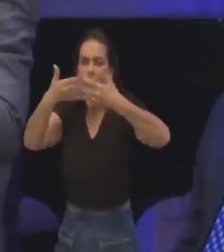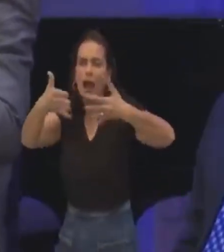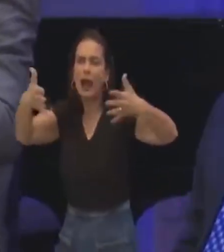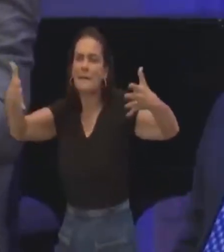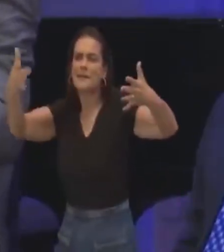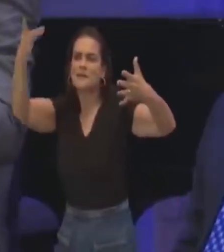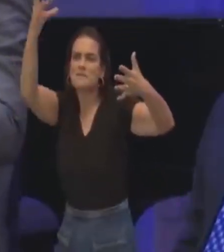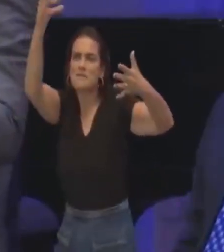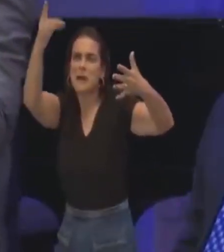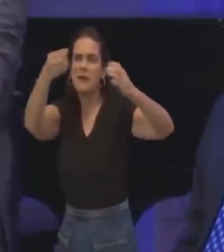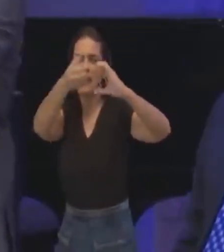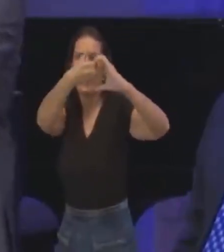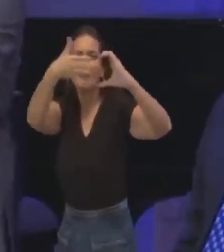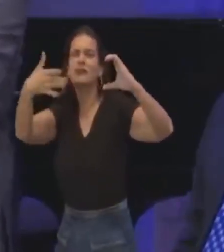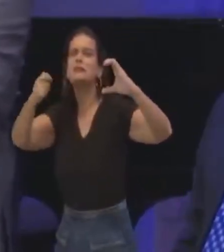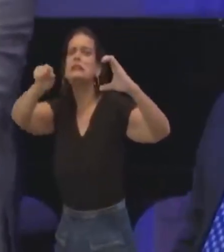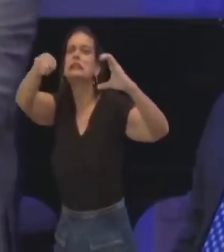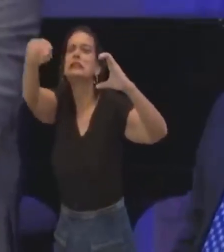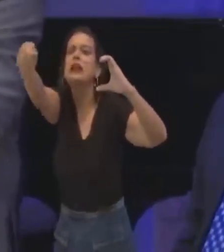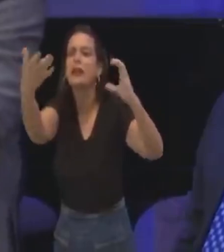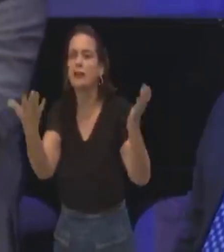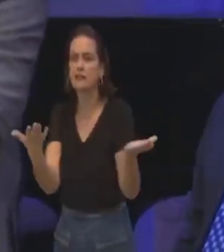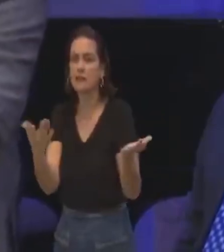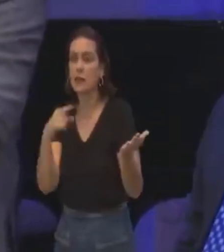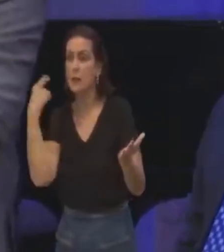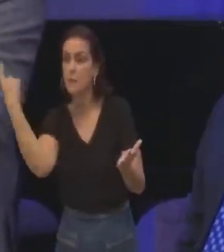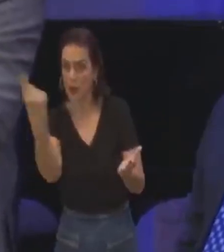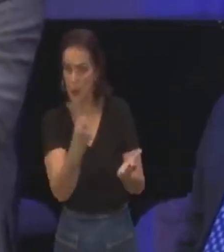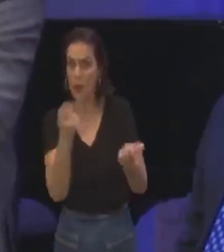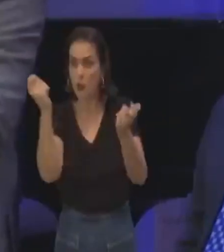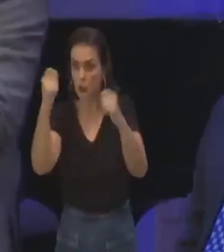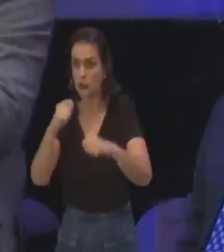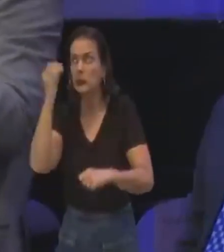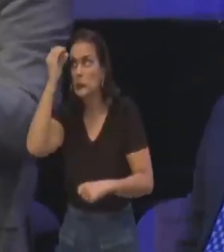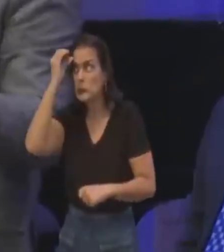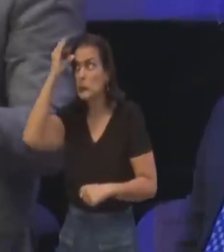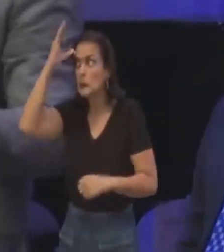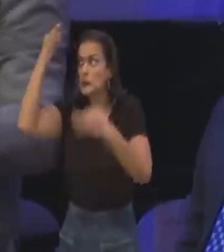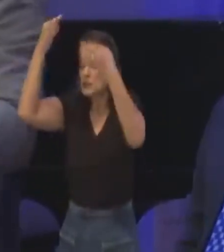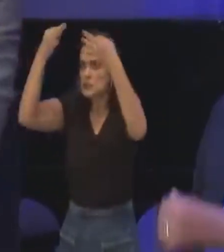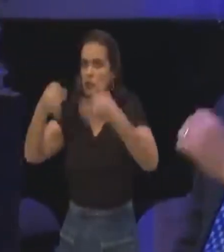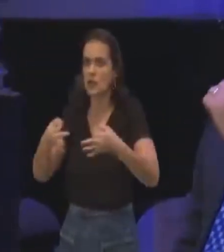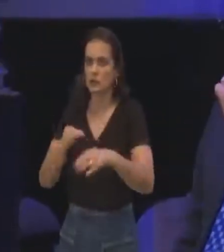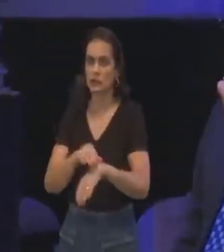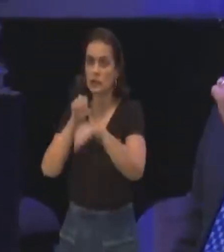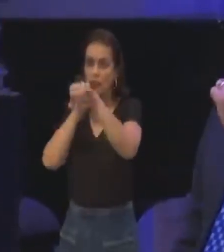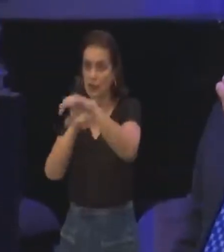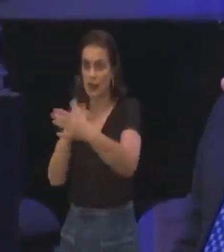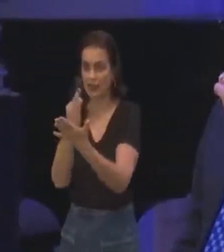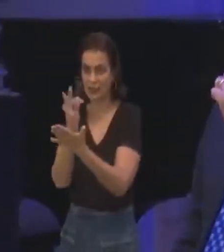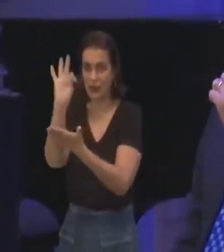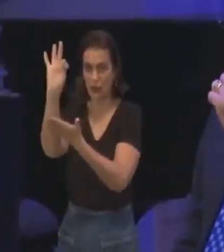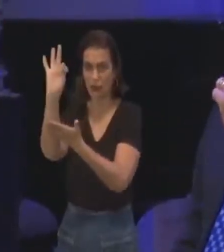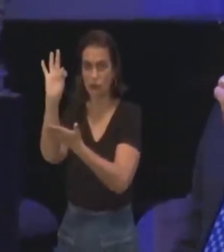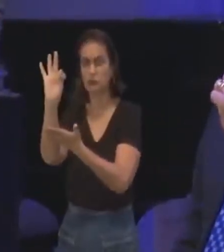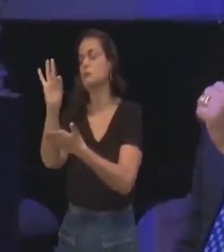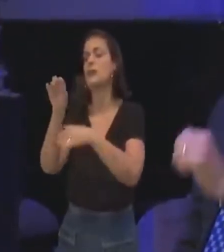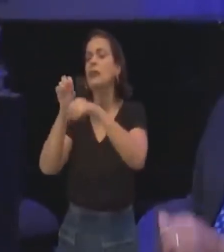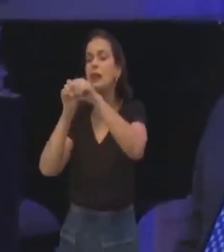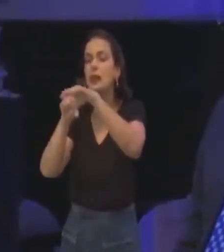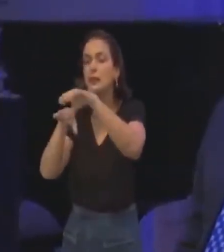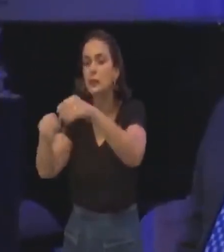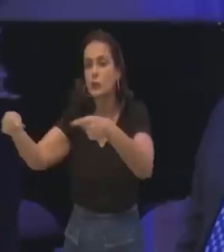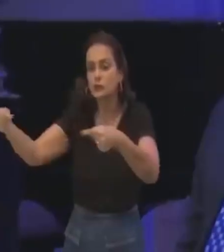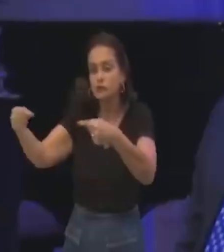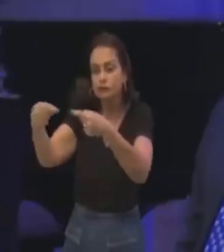descortinar para que nós pudéssemos conhecê-lo. Então a educação teológica, esta educação que vem